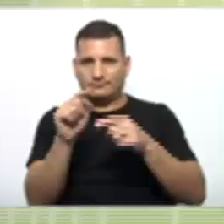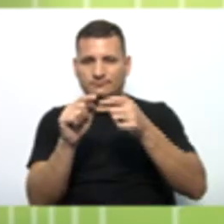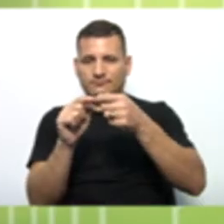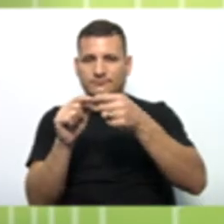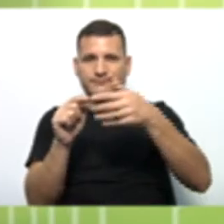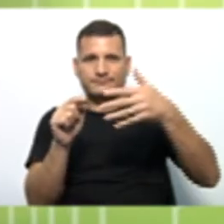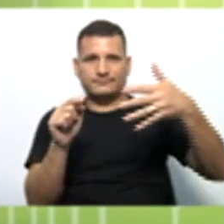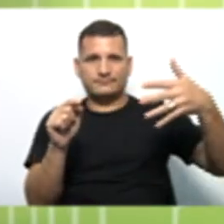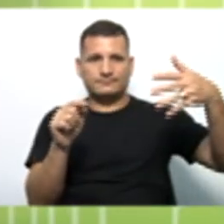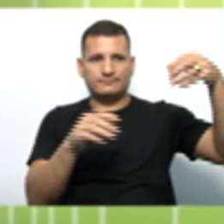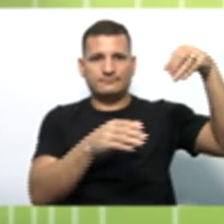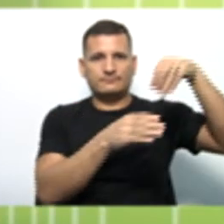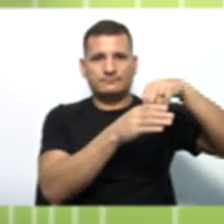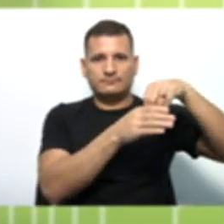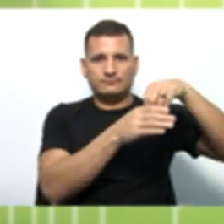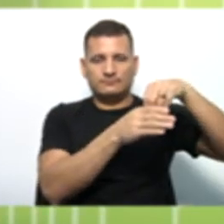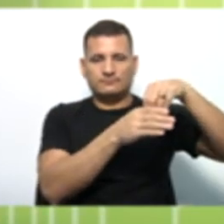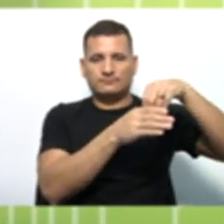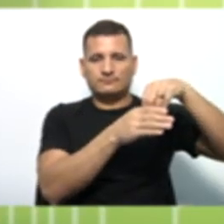mim, ó.